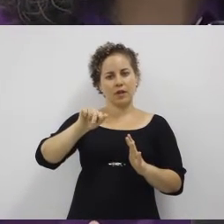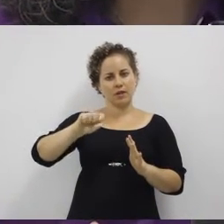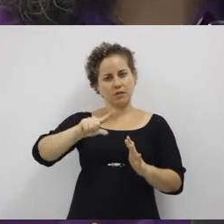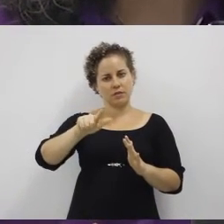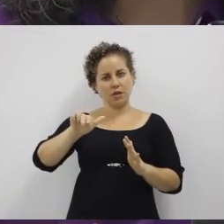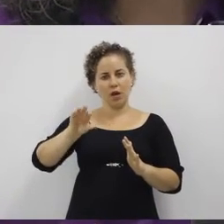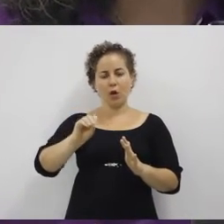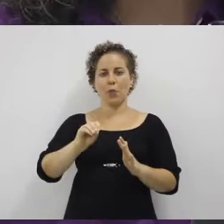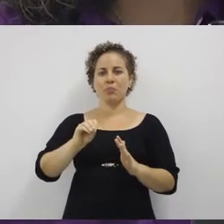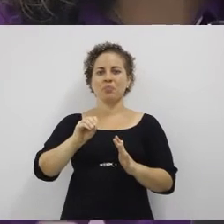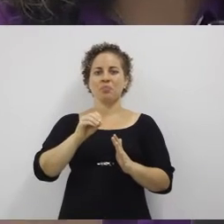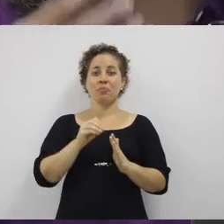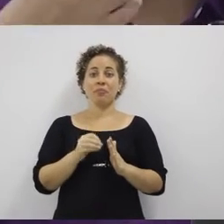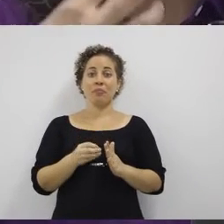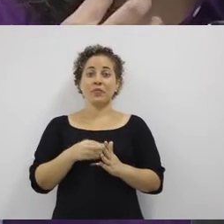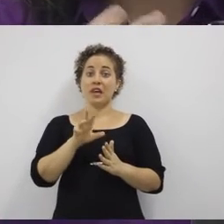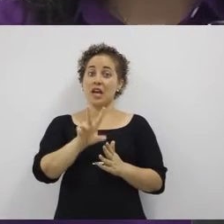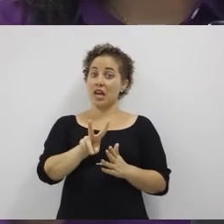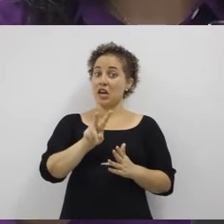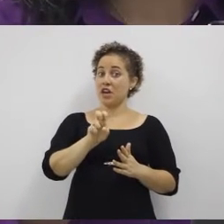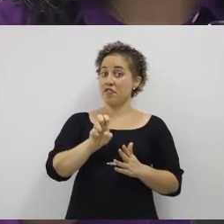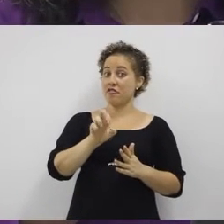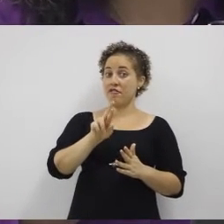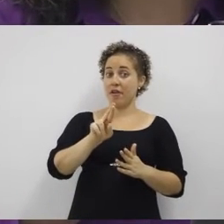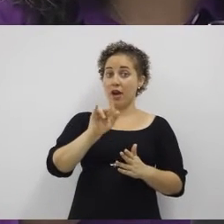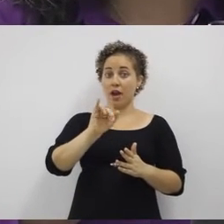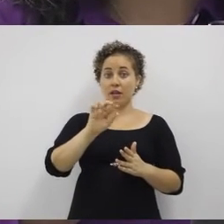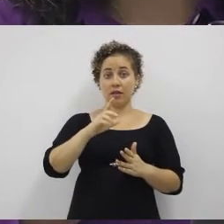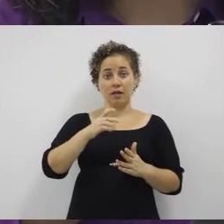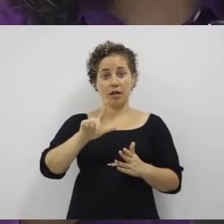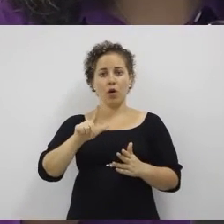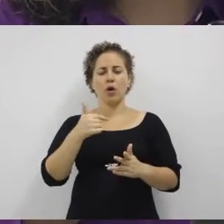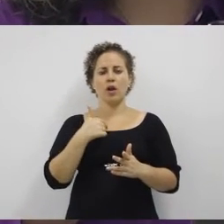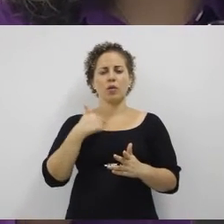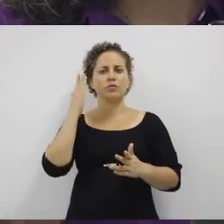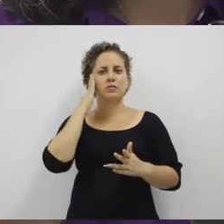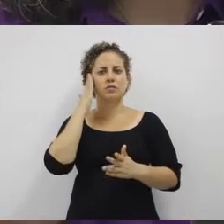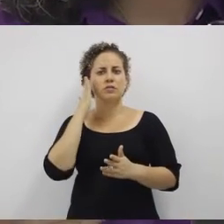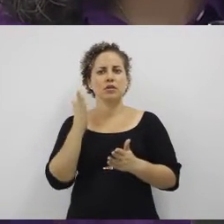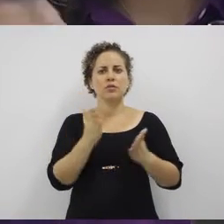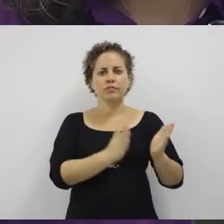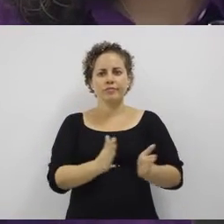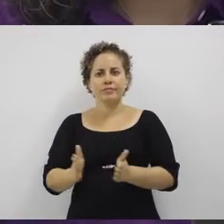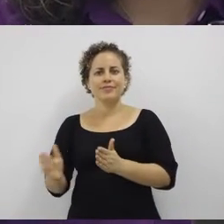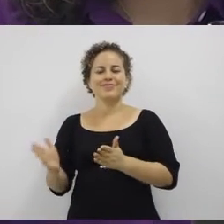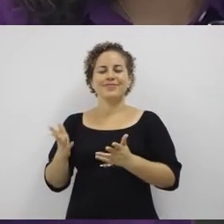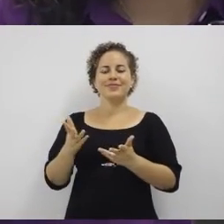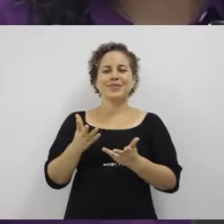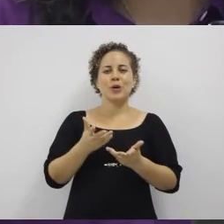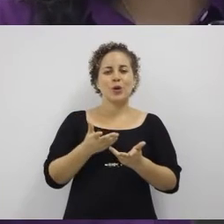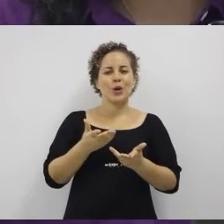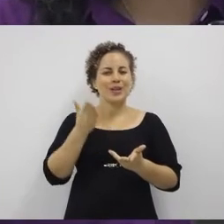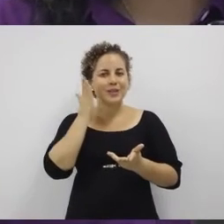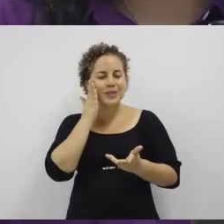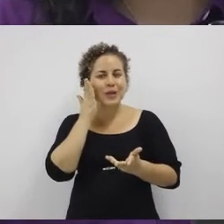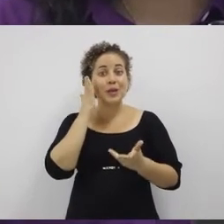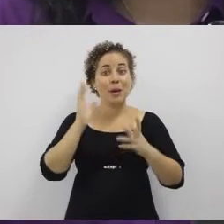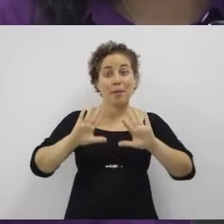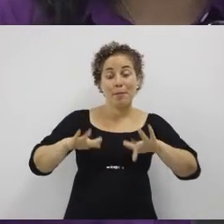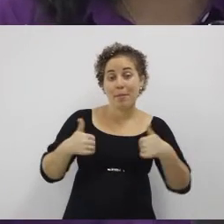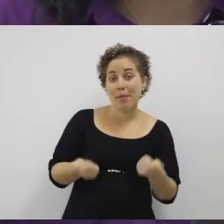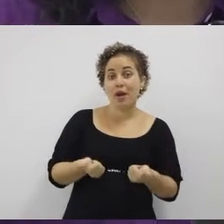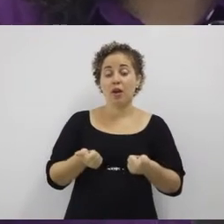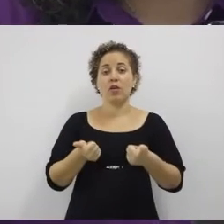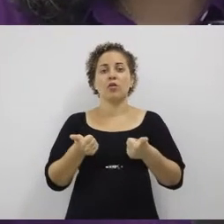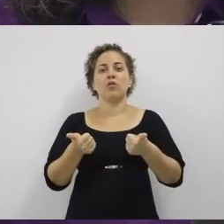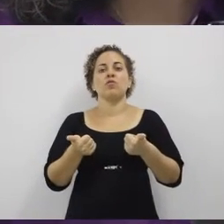integração vertical ocorre quando eu, que tenho o meu processo, passo a abraçar, desenvolver atividades que